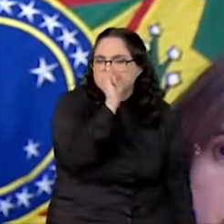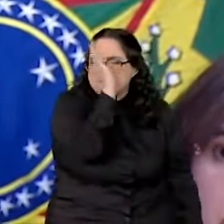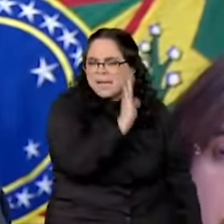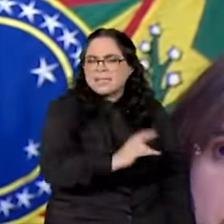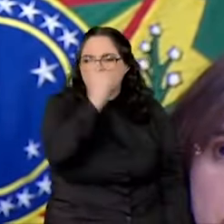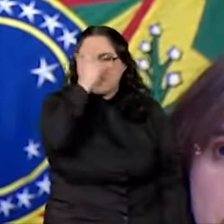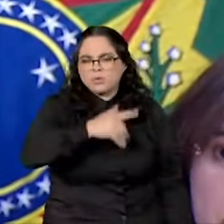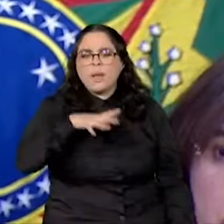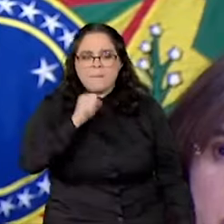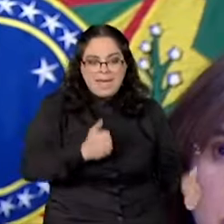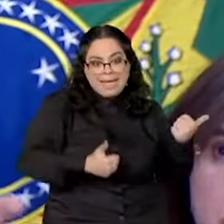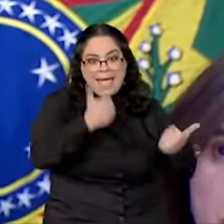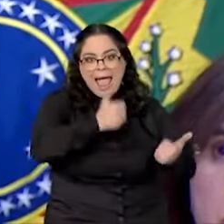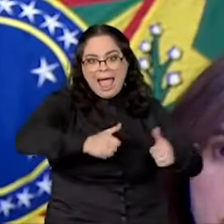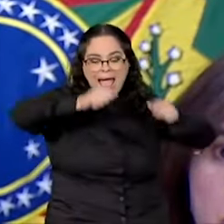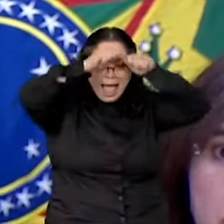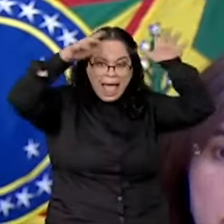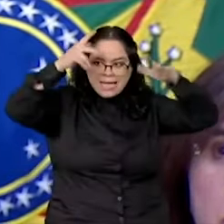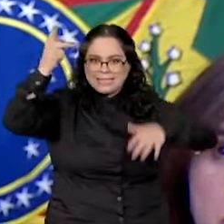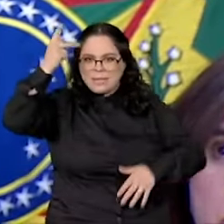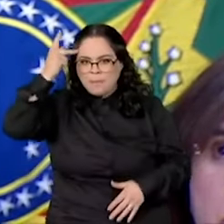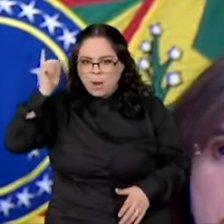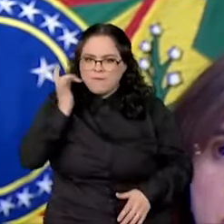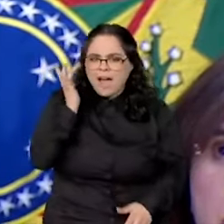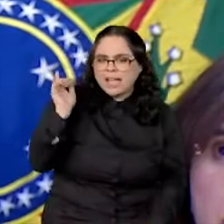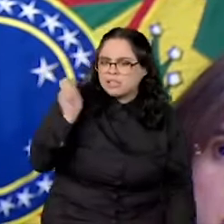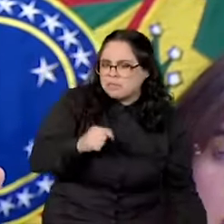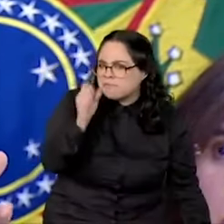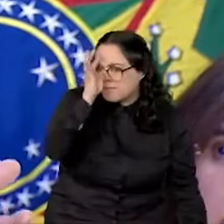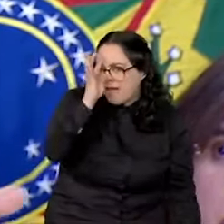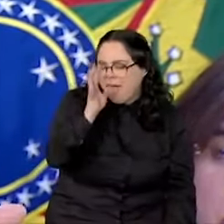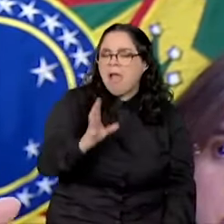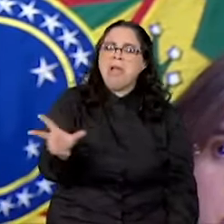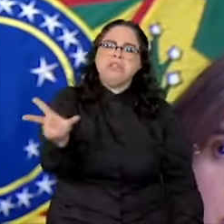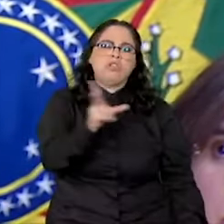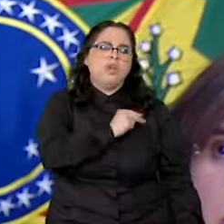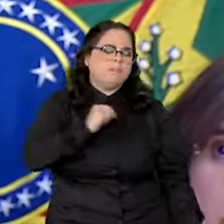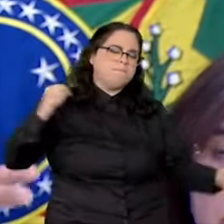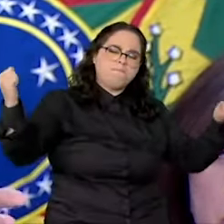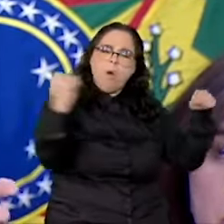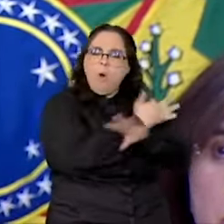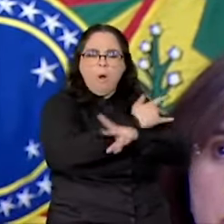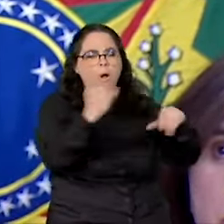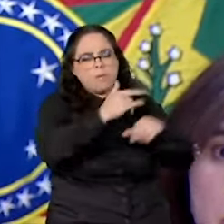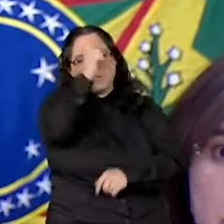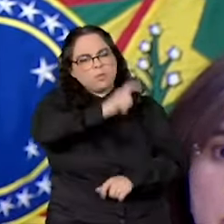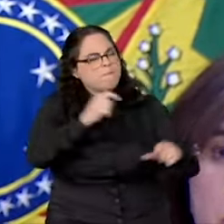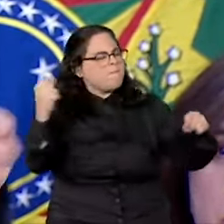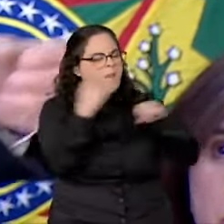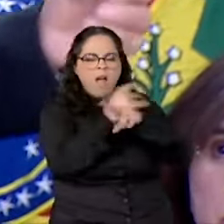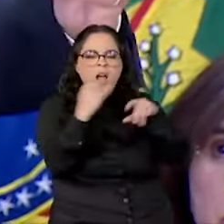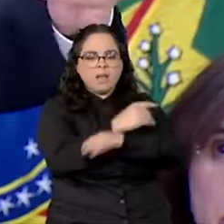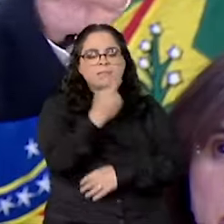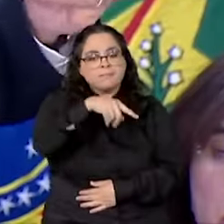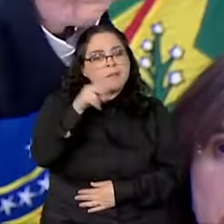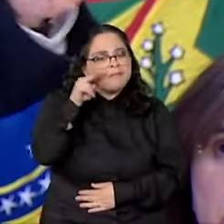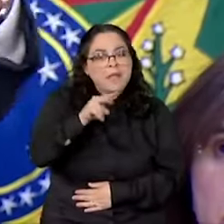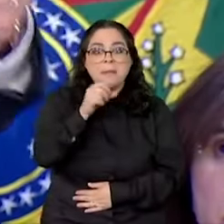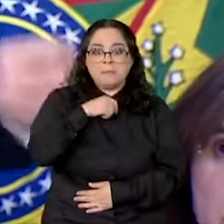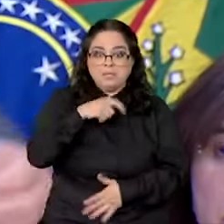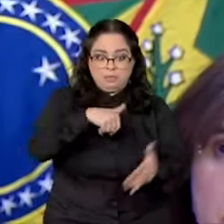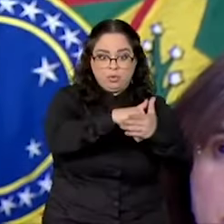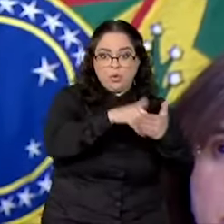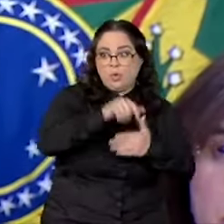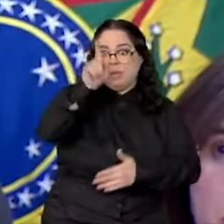um cara pegar um carro no Acre para São Paulo. Seria muito mais gente, seria muito... Você vê que quando tem um jogo